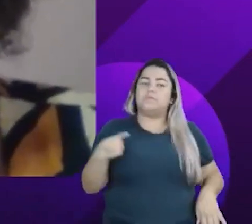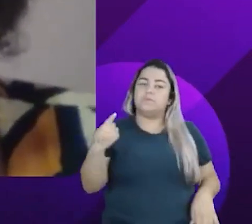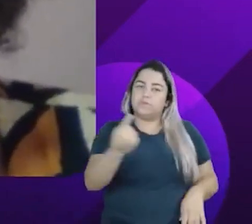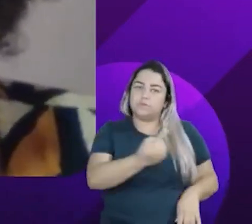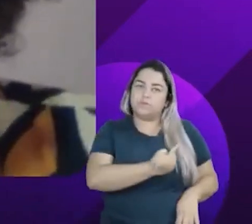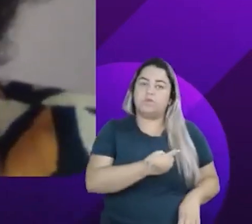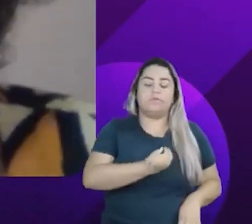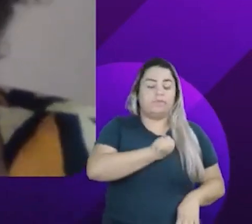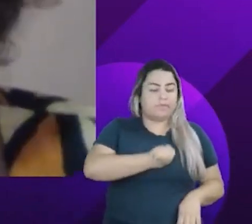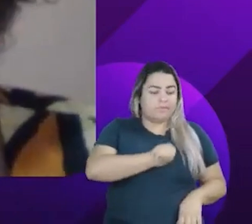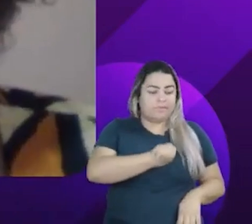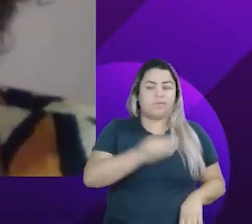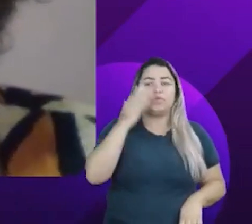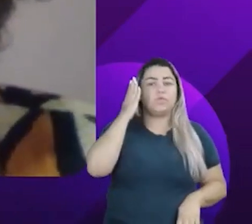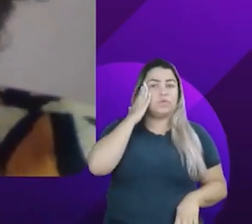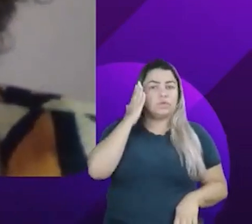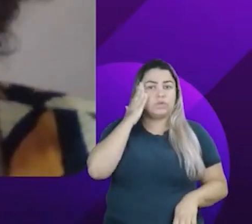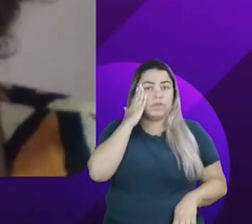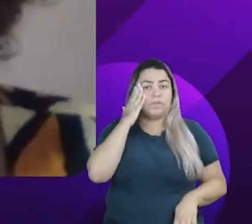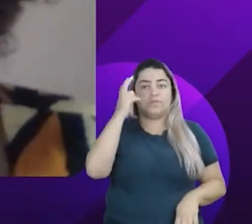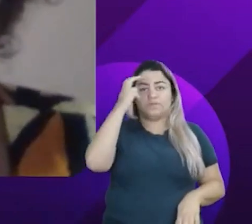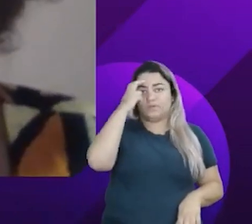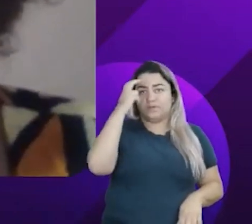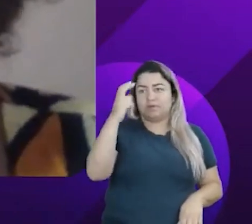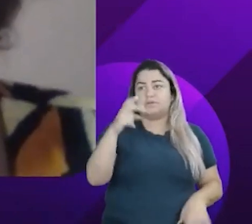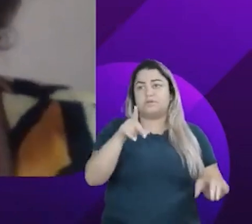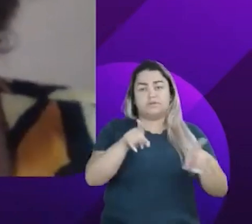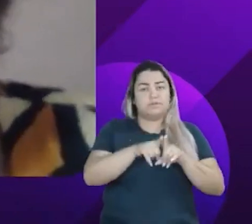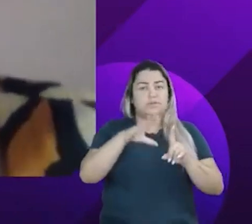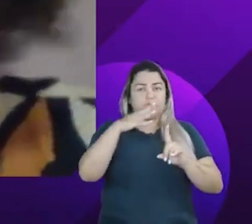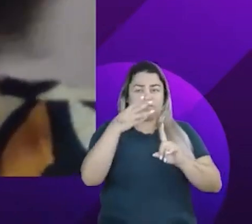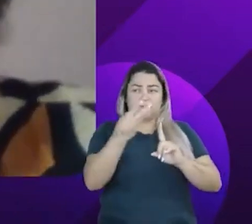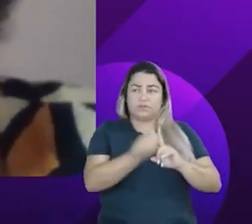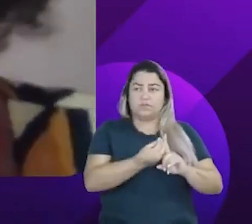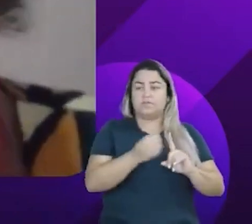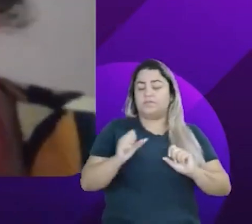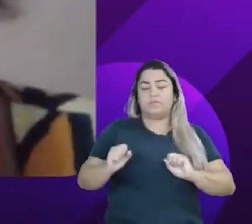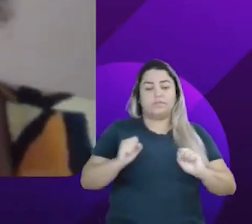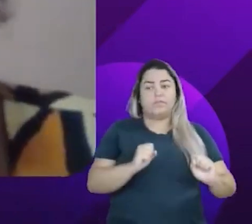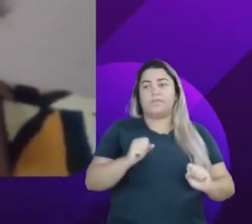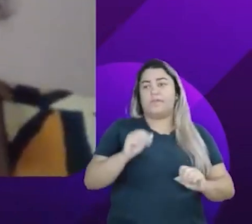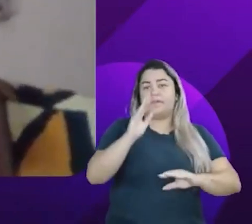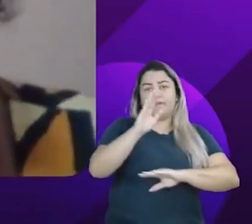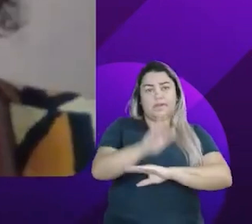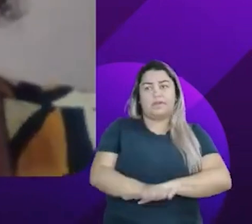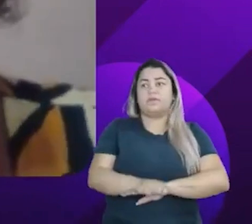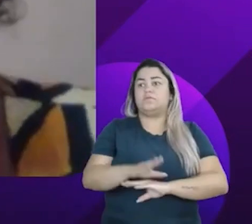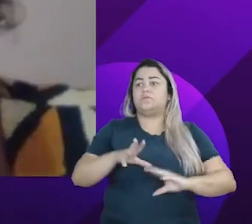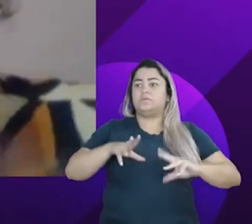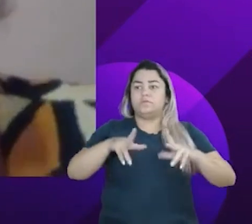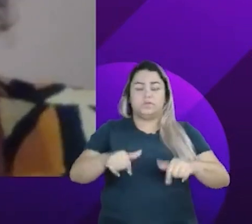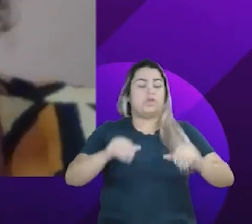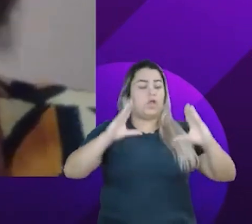nossa existência, do nosso saber cultural a partir das artes. E eu poderia passar a tarde aqui citando exemplos,